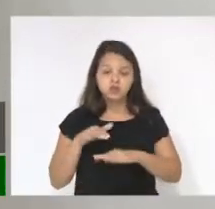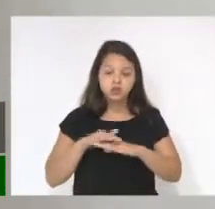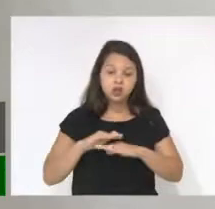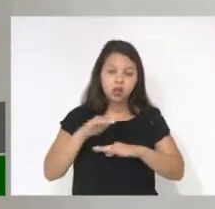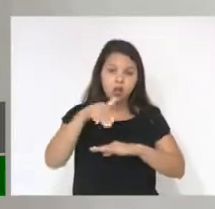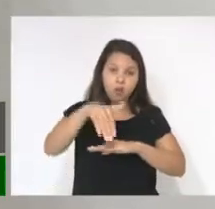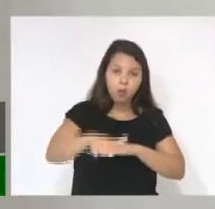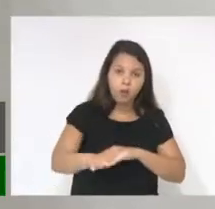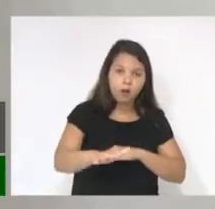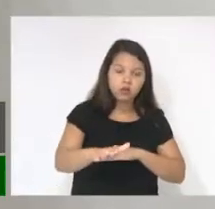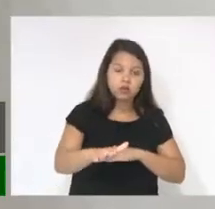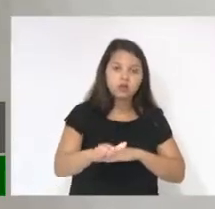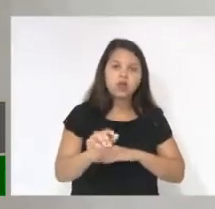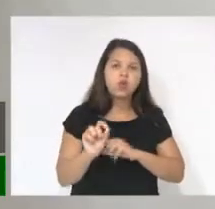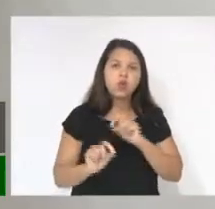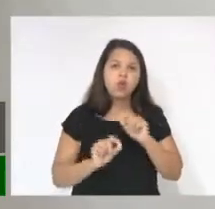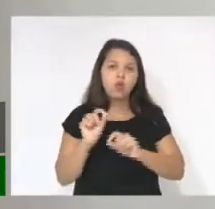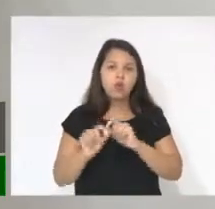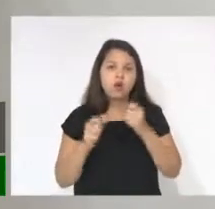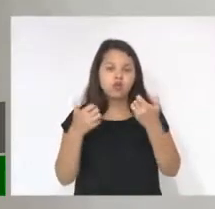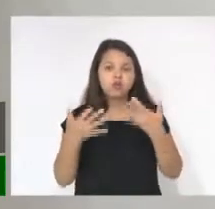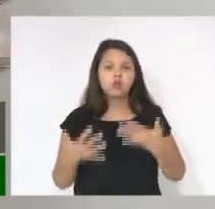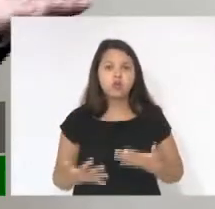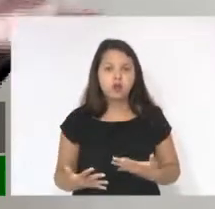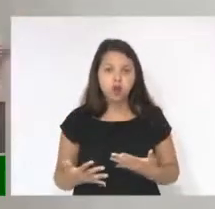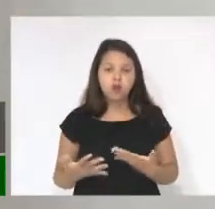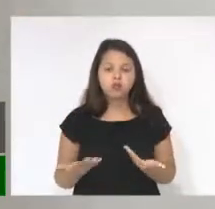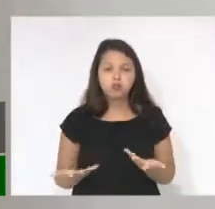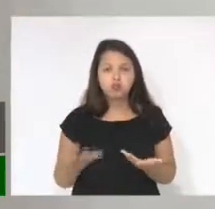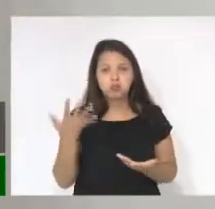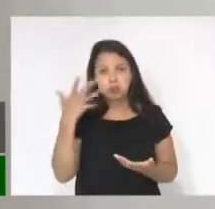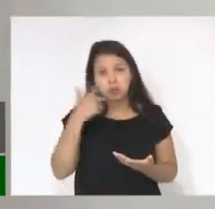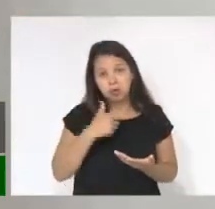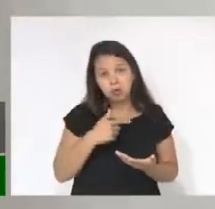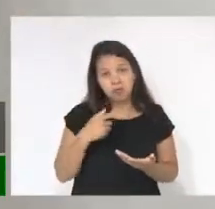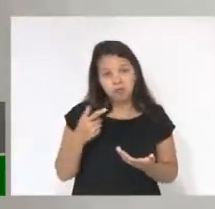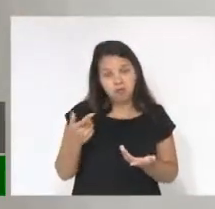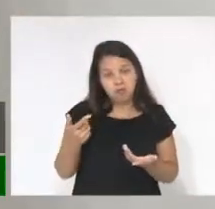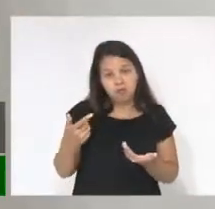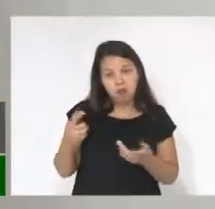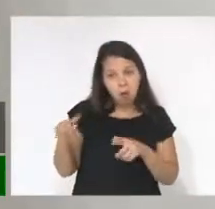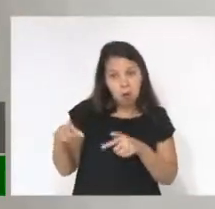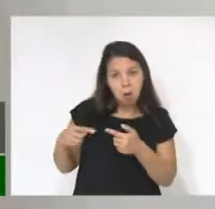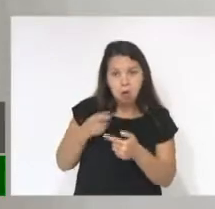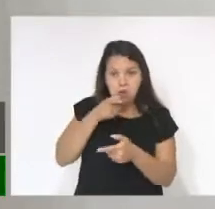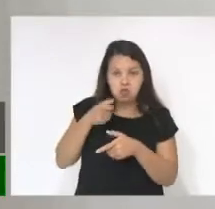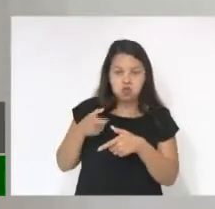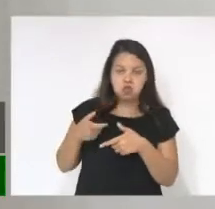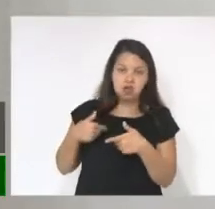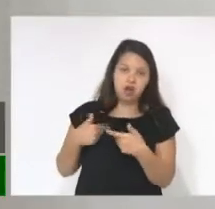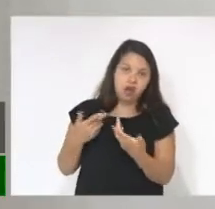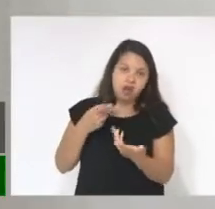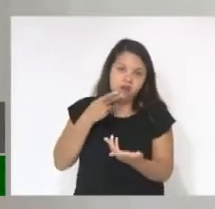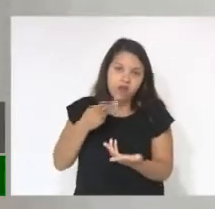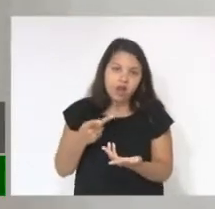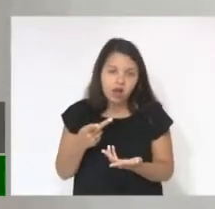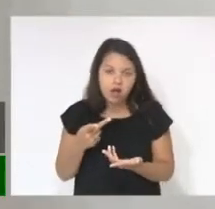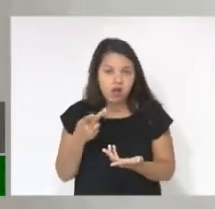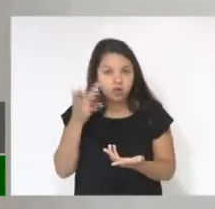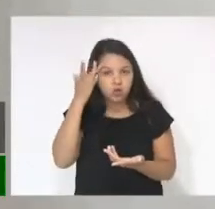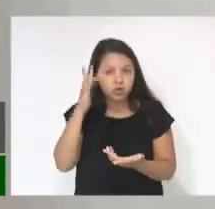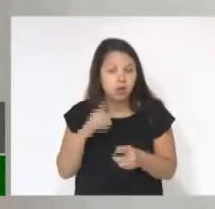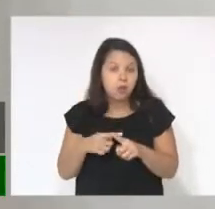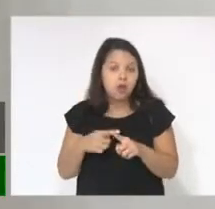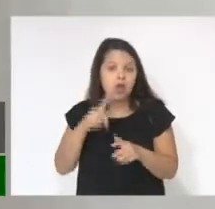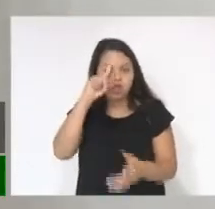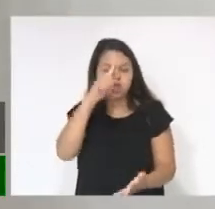sobre lombadas. É? Que coisa linda! Eu não sei se serei criticado aqui no plenário por a decisão do